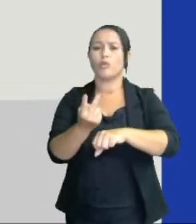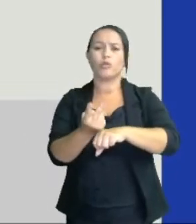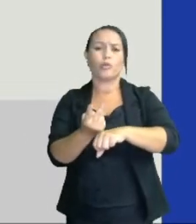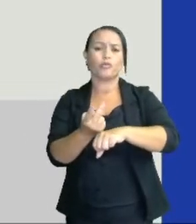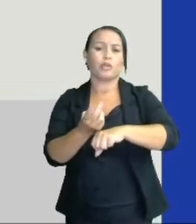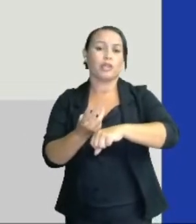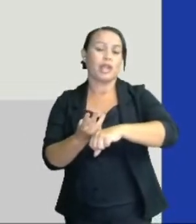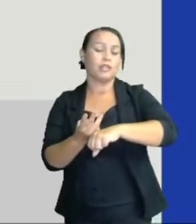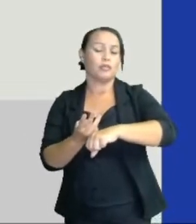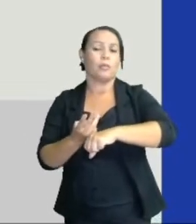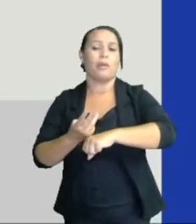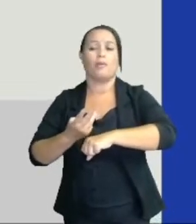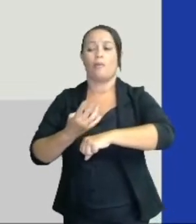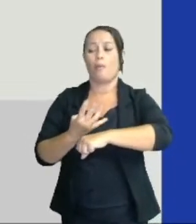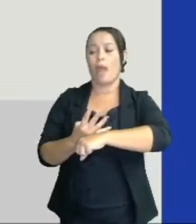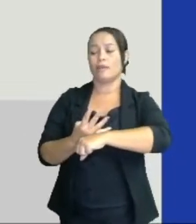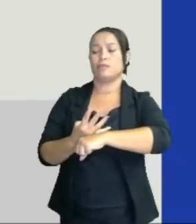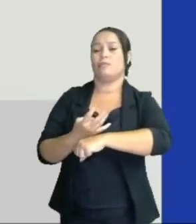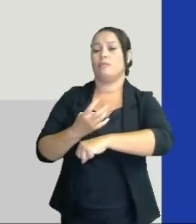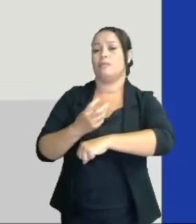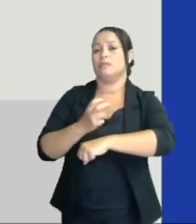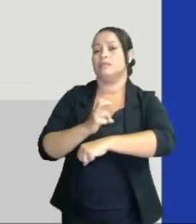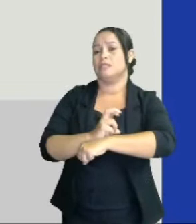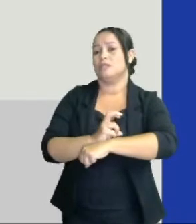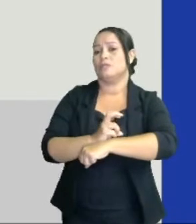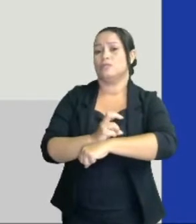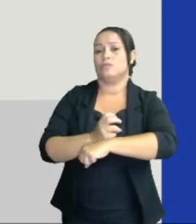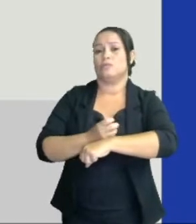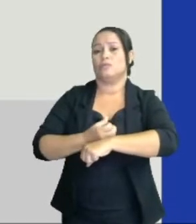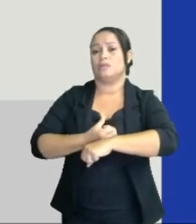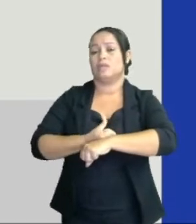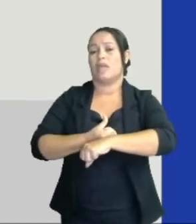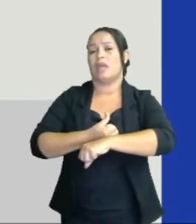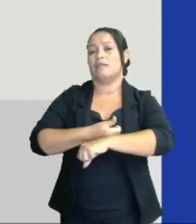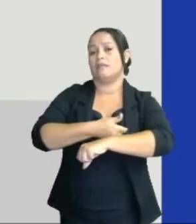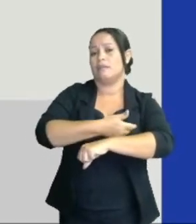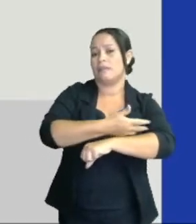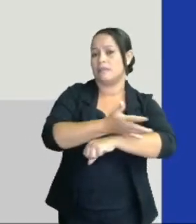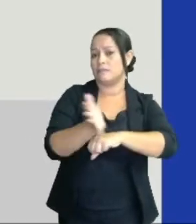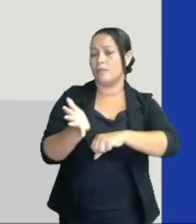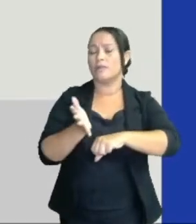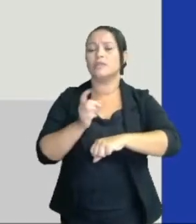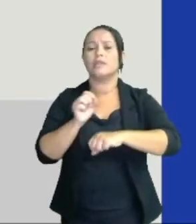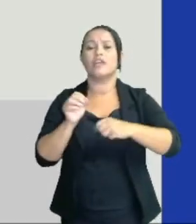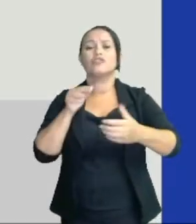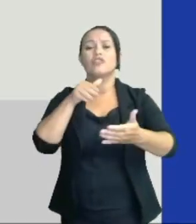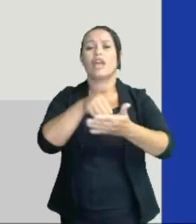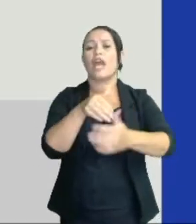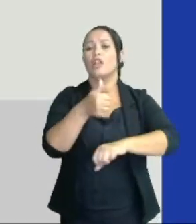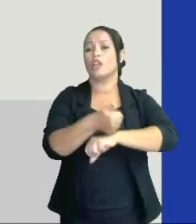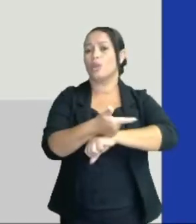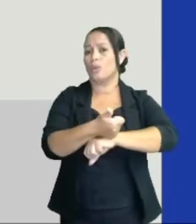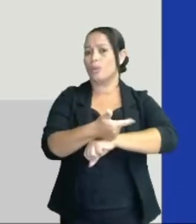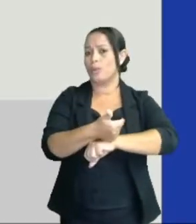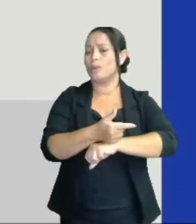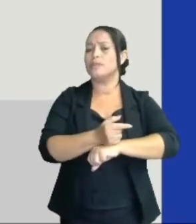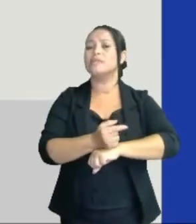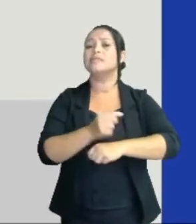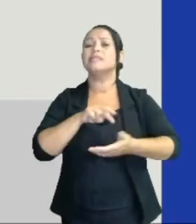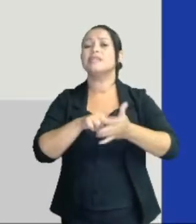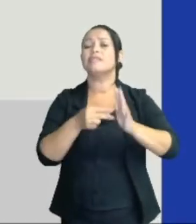o 2, o 3, o 4, o 5 e assim por diante até chegar no 12, ele